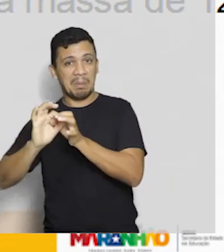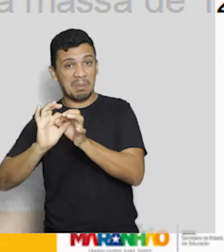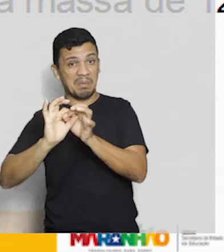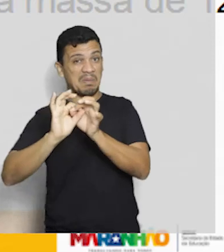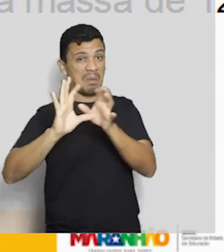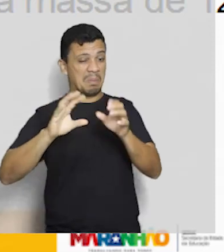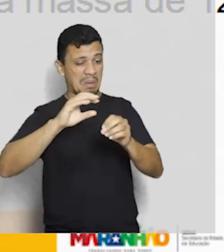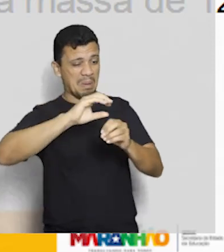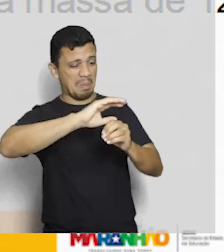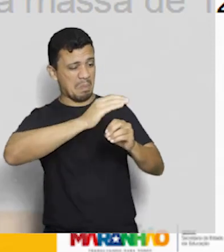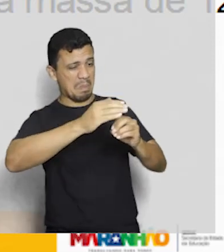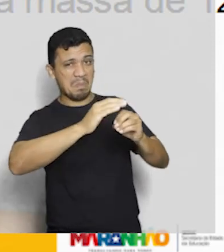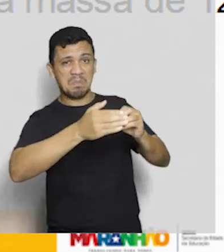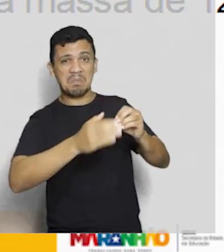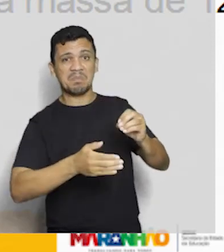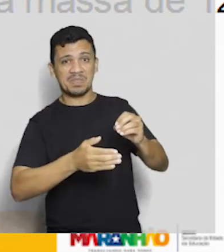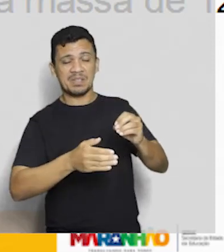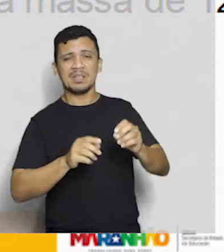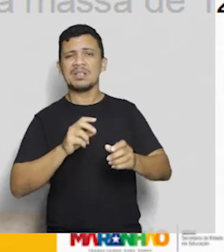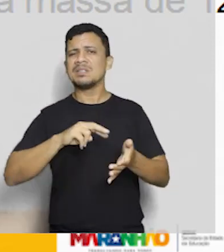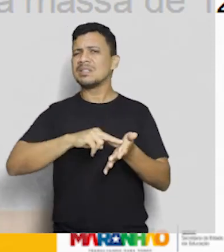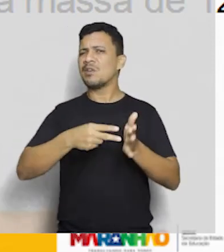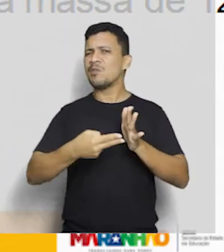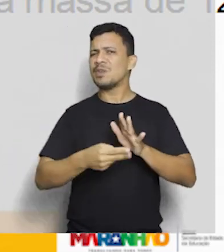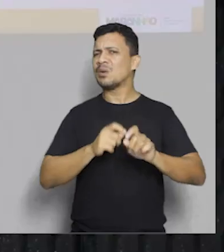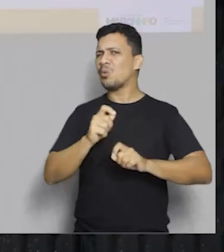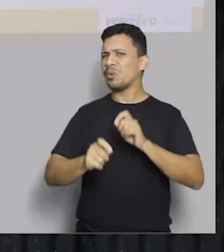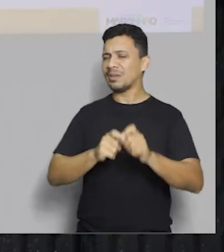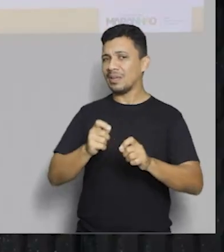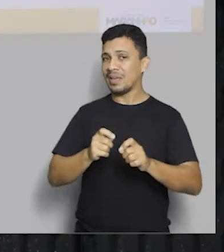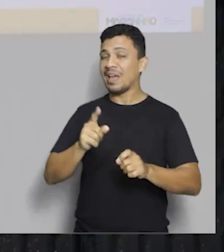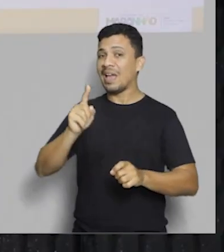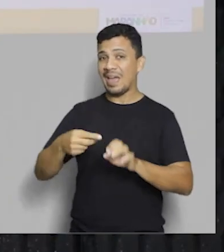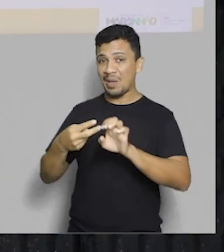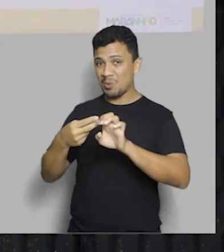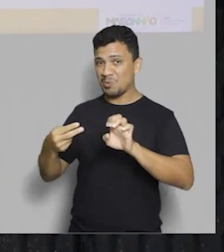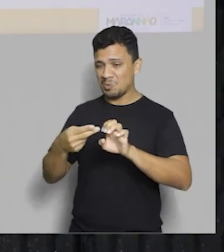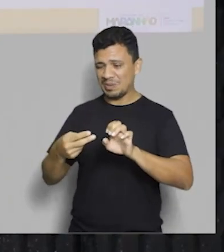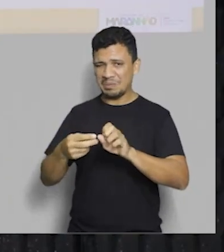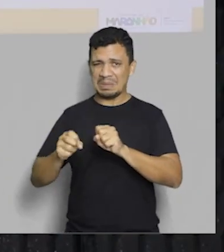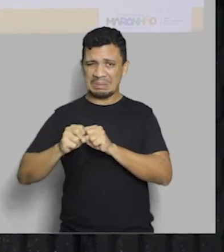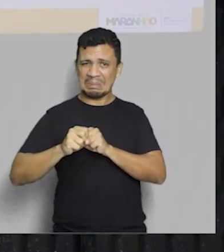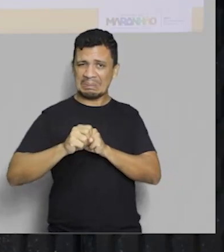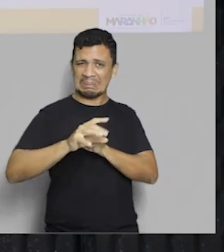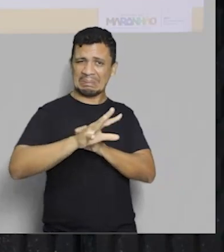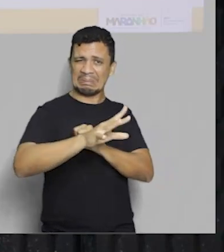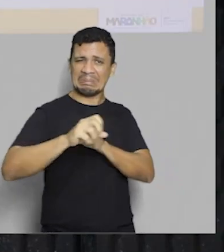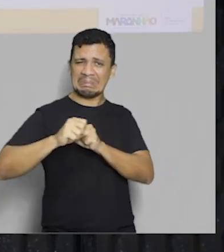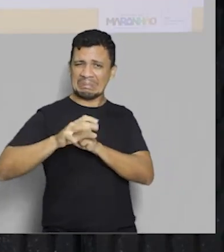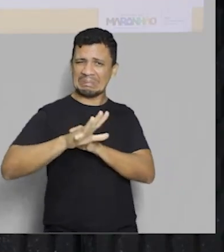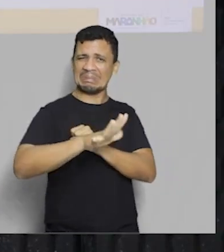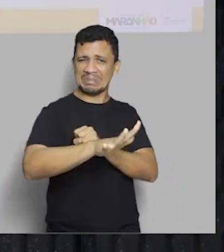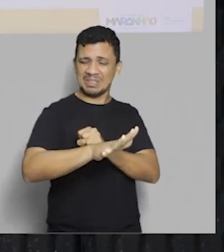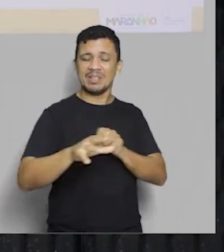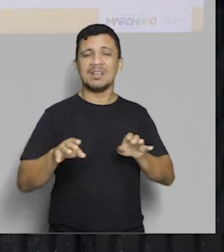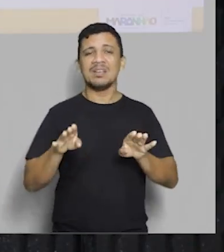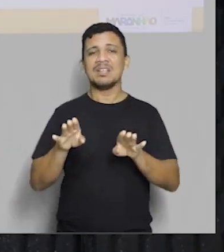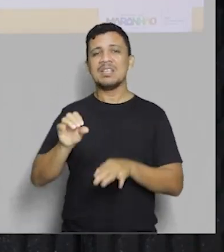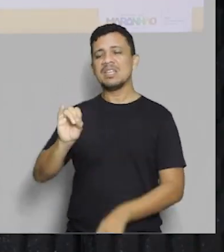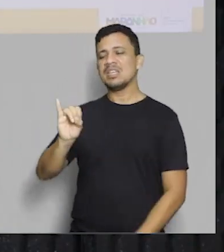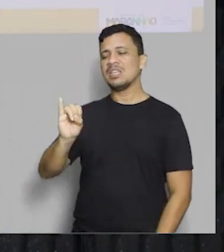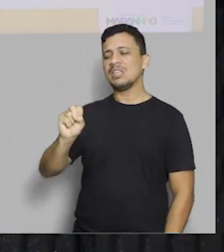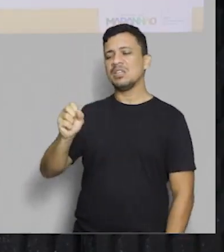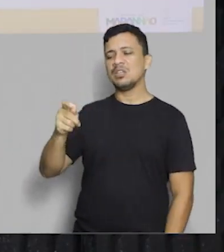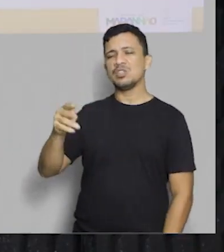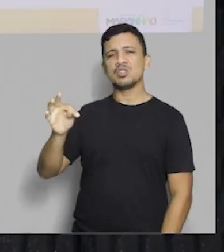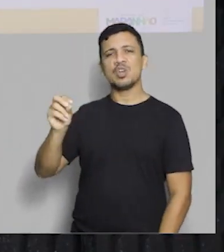Radioisótopo, turminha, quer dizer o seguinte, que é um elemento que emite radiação, certo? E isótopo,